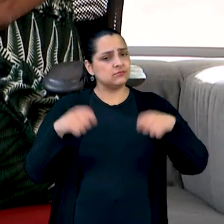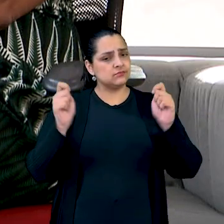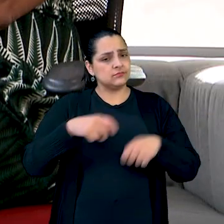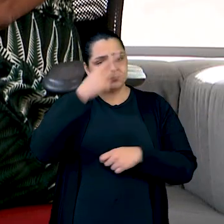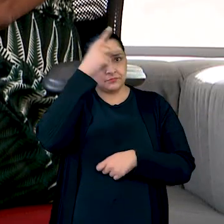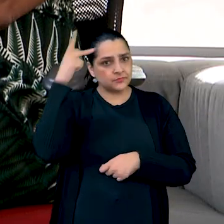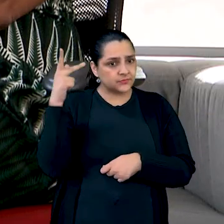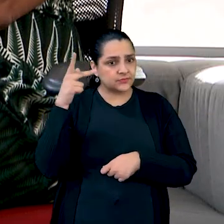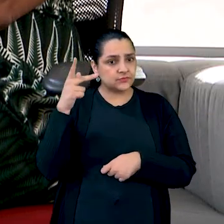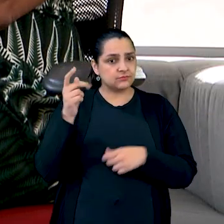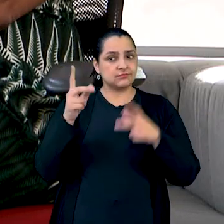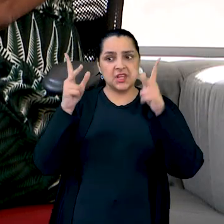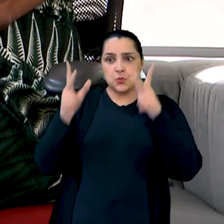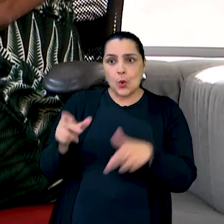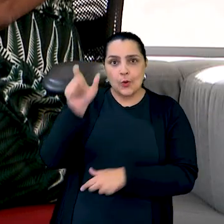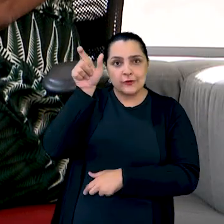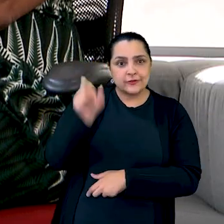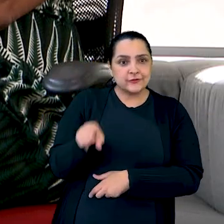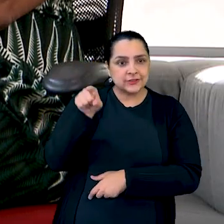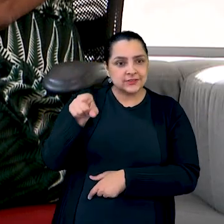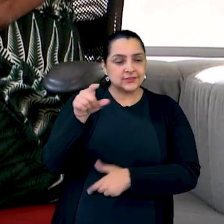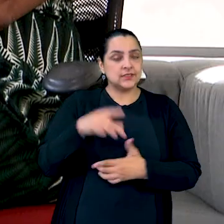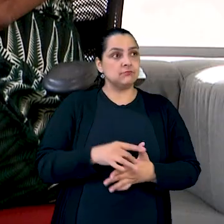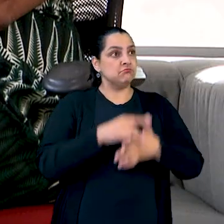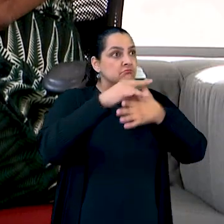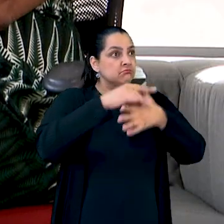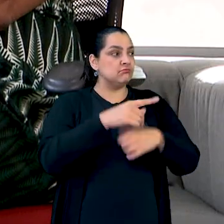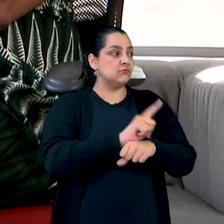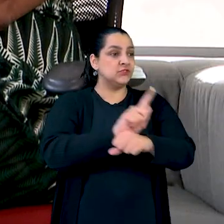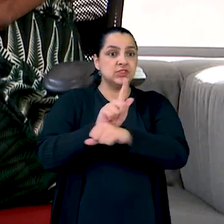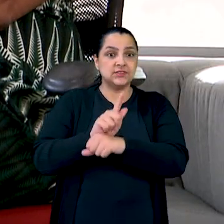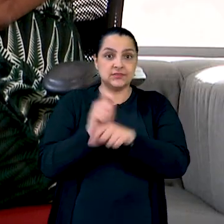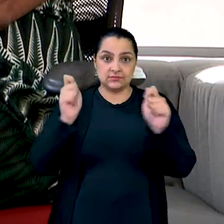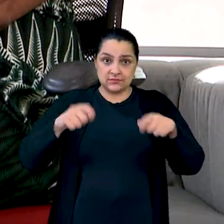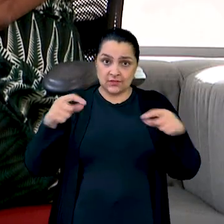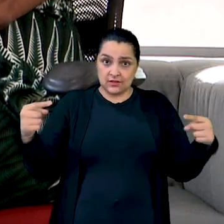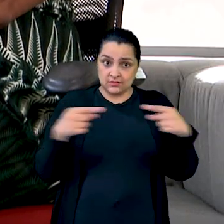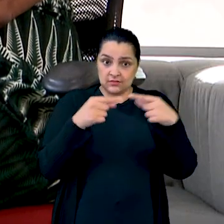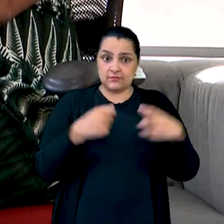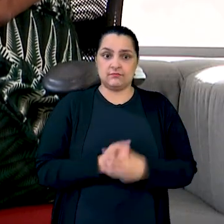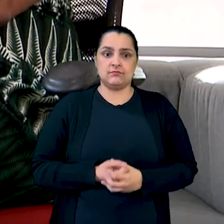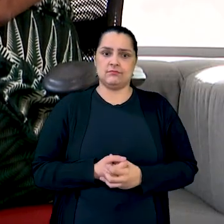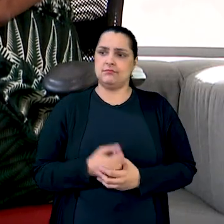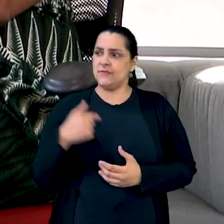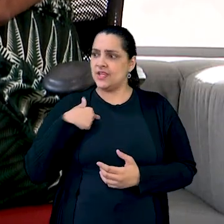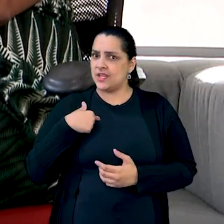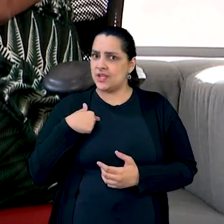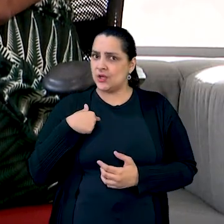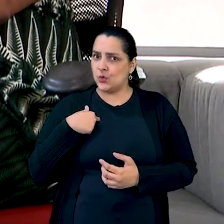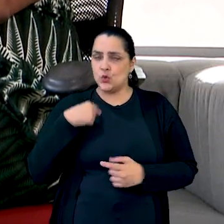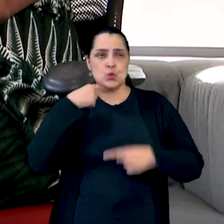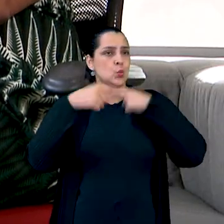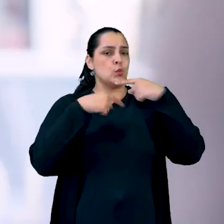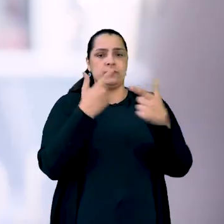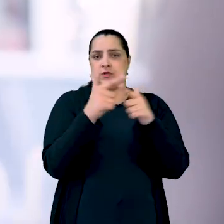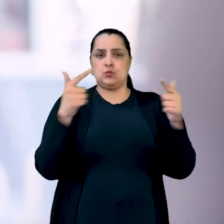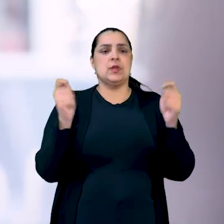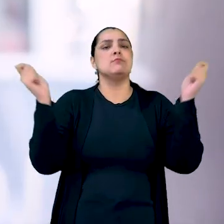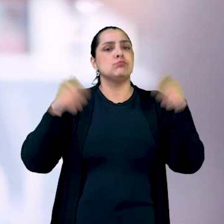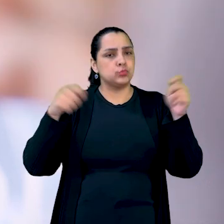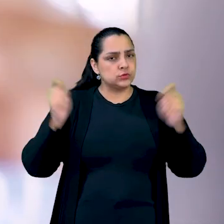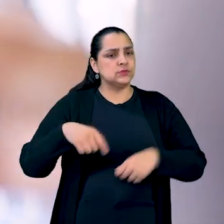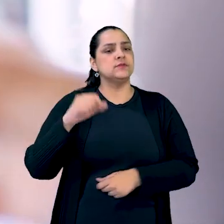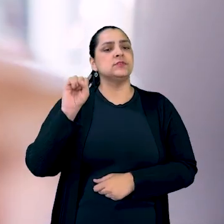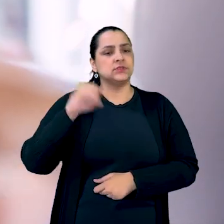ter mais pessoas como você ocupando esses cargos de gestão e liderança? Eu não tenho dúvida de que é possível. Eu acho